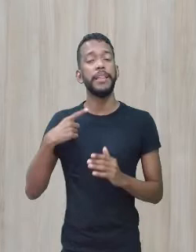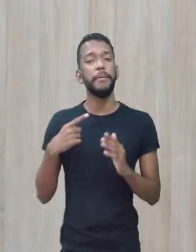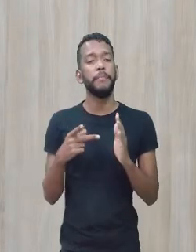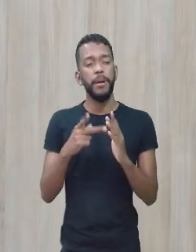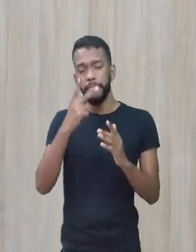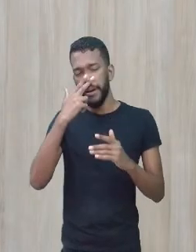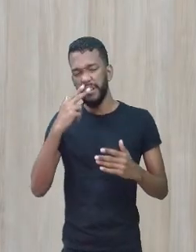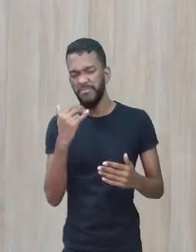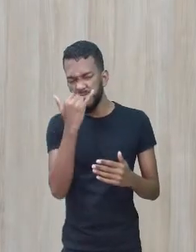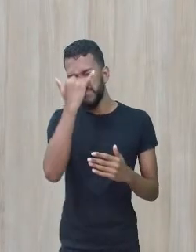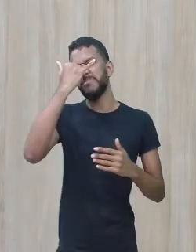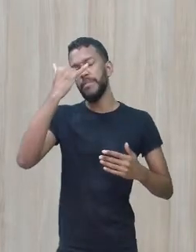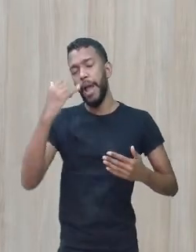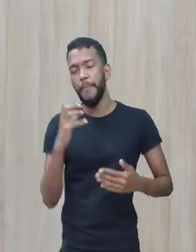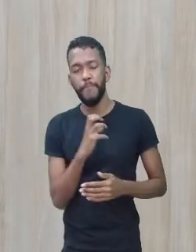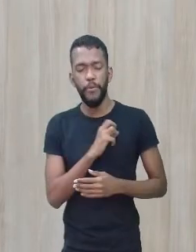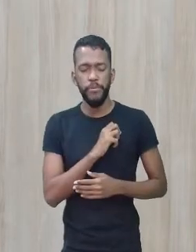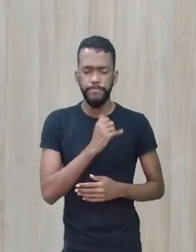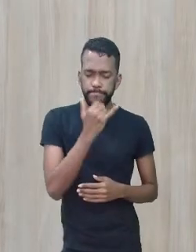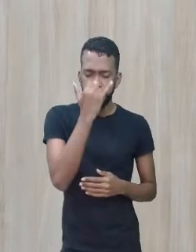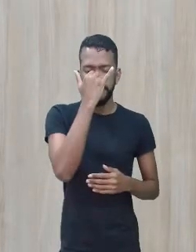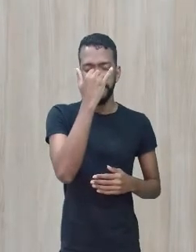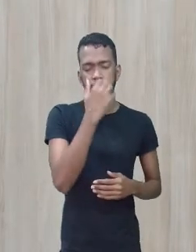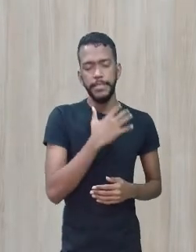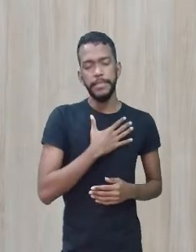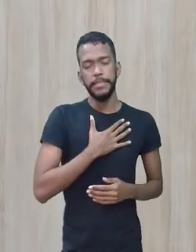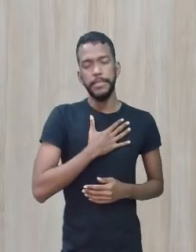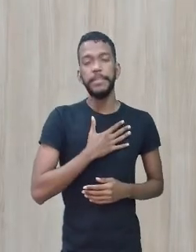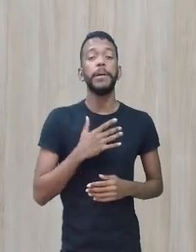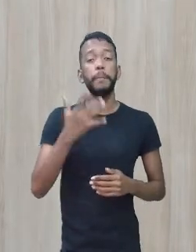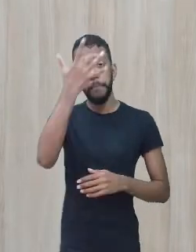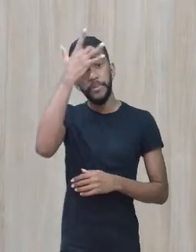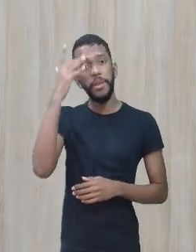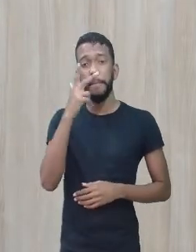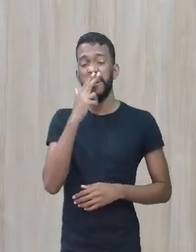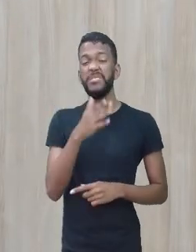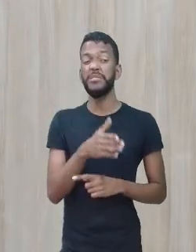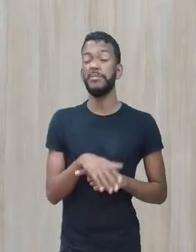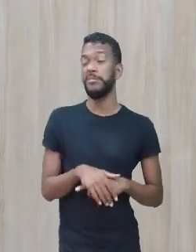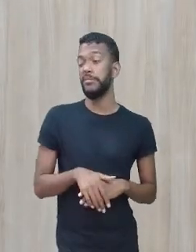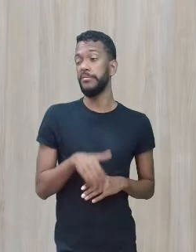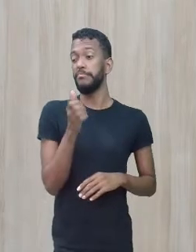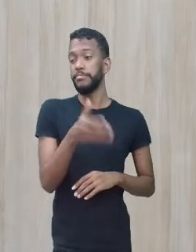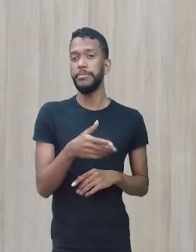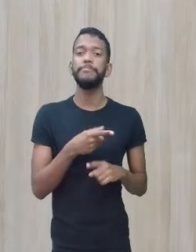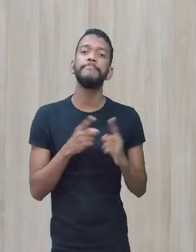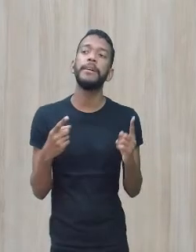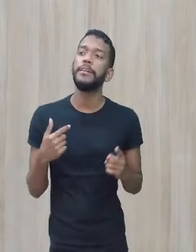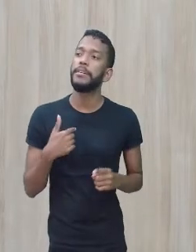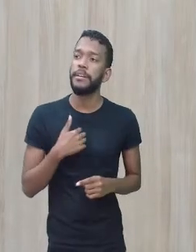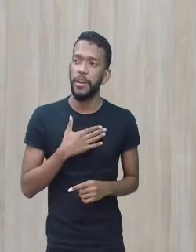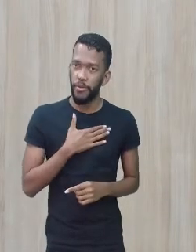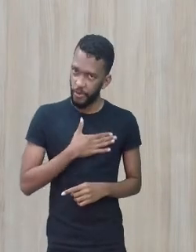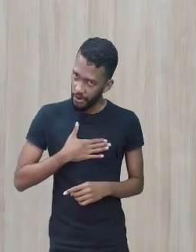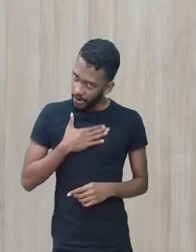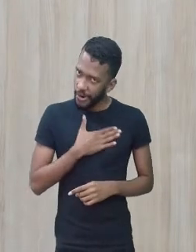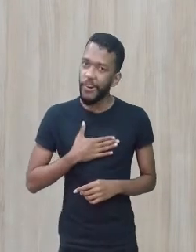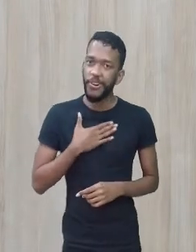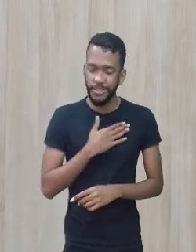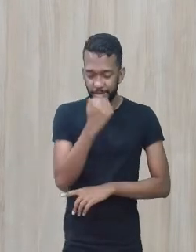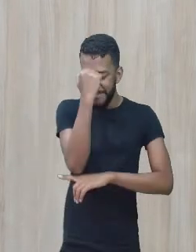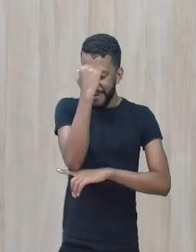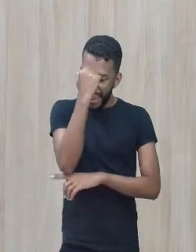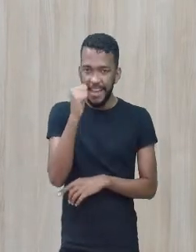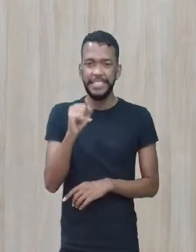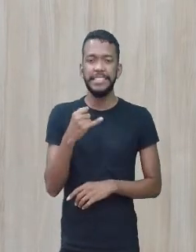desilusões amorosas, né? Então é uma música que inclusive muitas pessoas consideram cafona, né? Mas eu particularmente eu gosto do brega, né? Quem